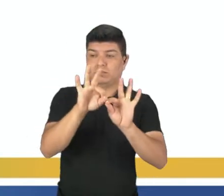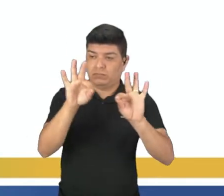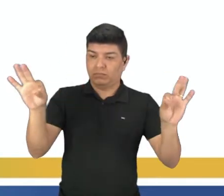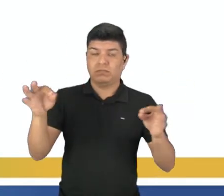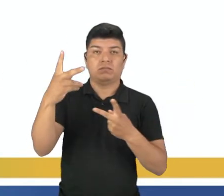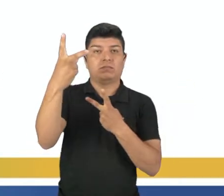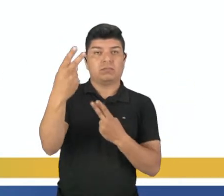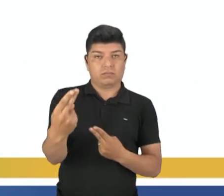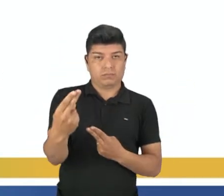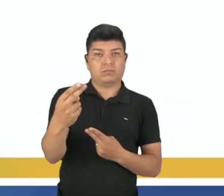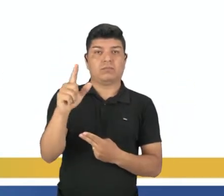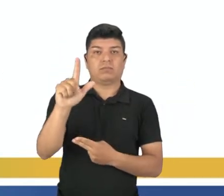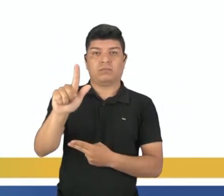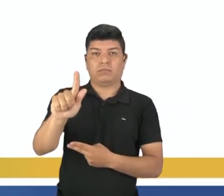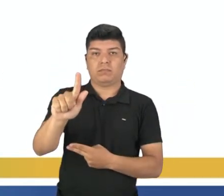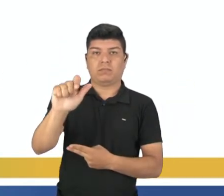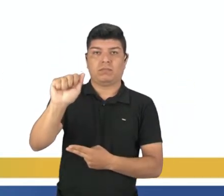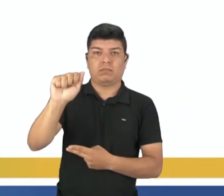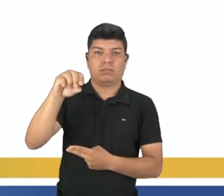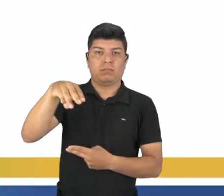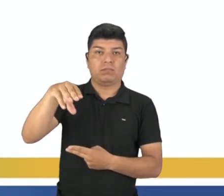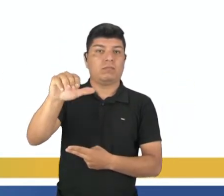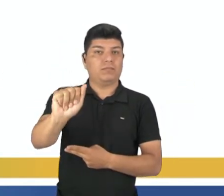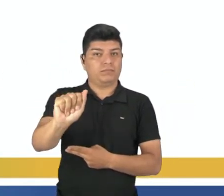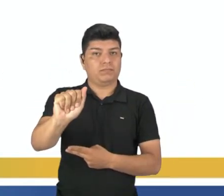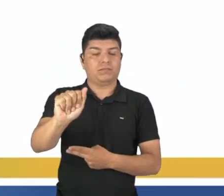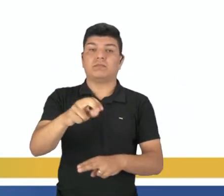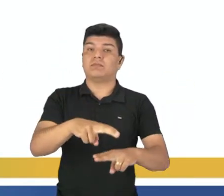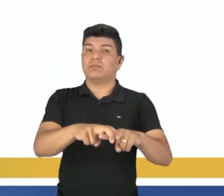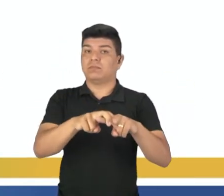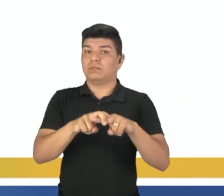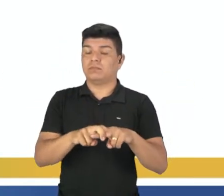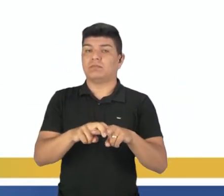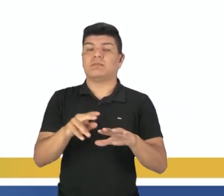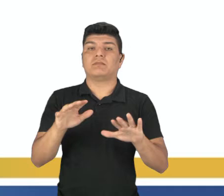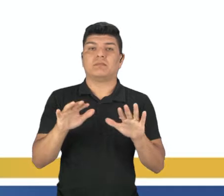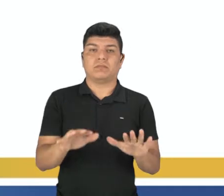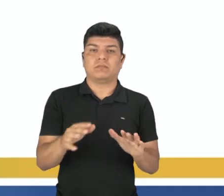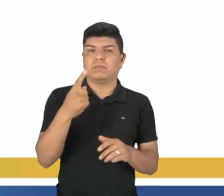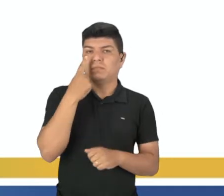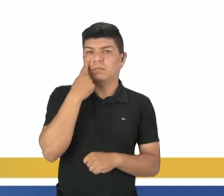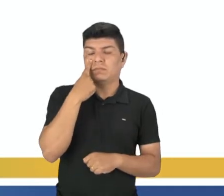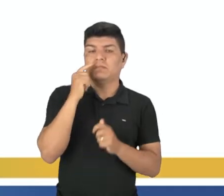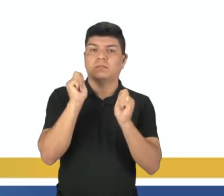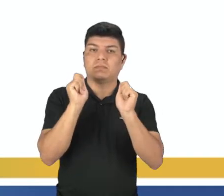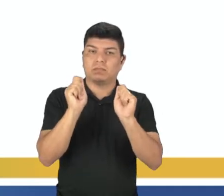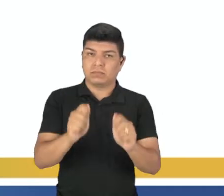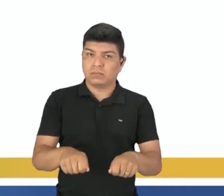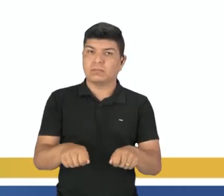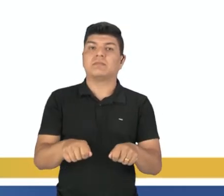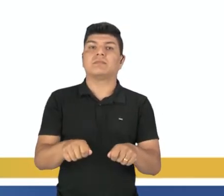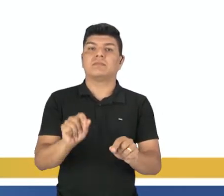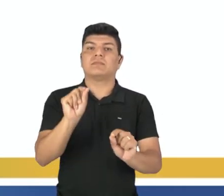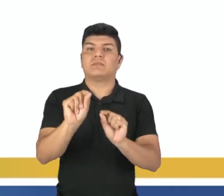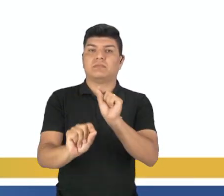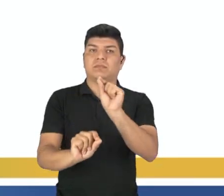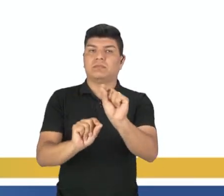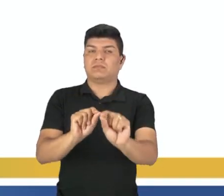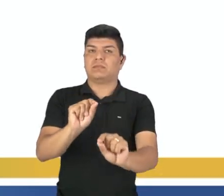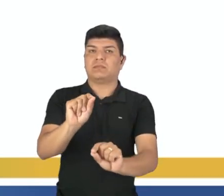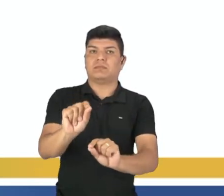medida, né, do gama aí. Muito bem. Então, observe que eu posso fazer aí, né,